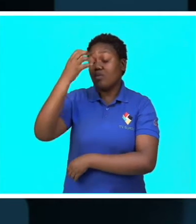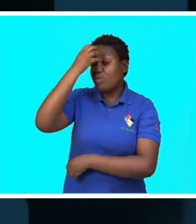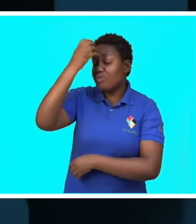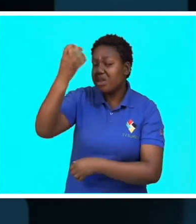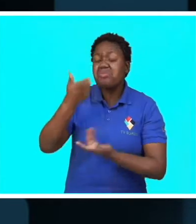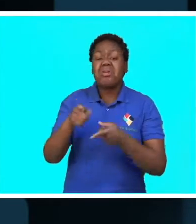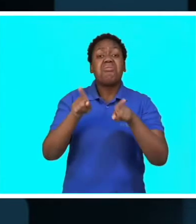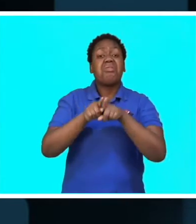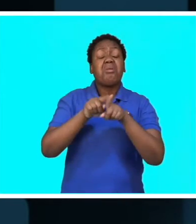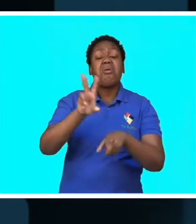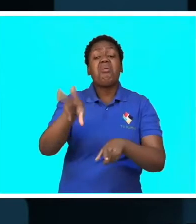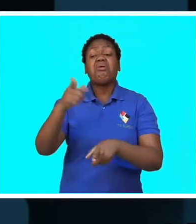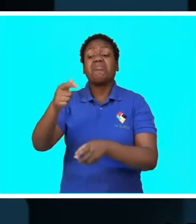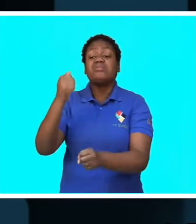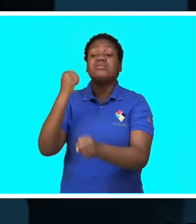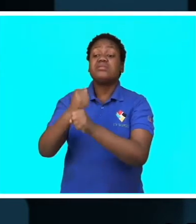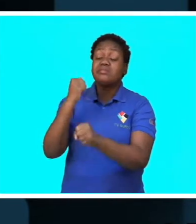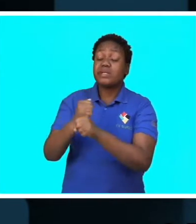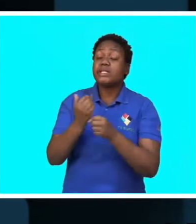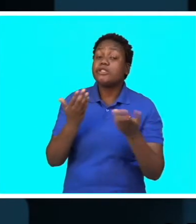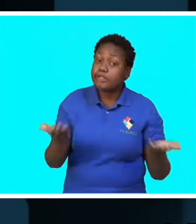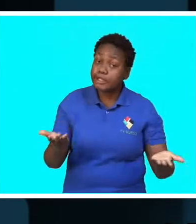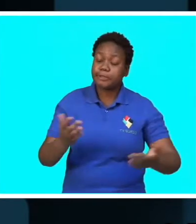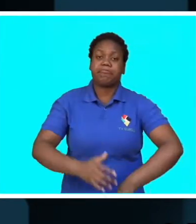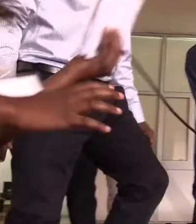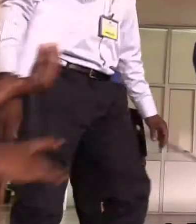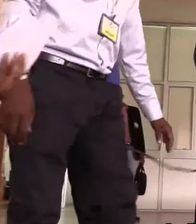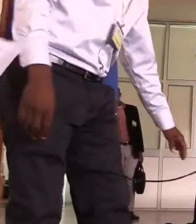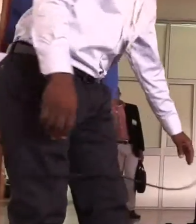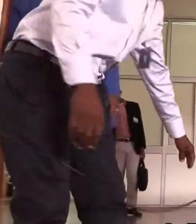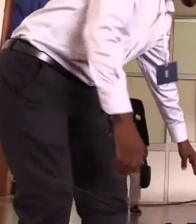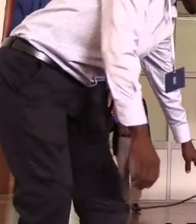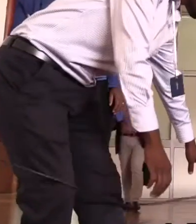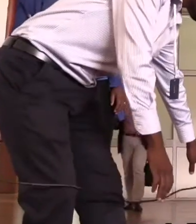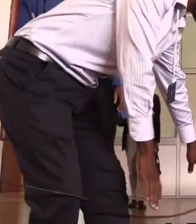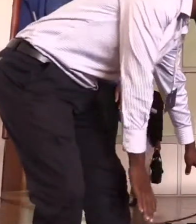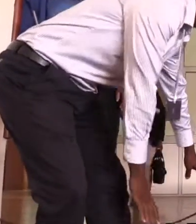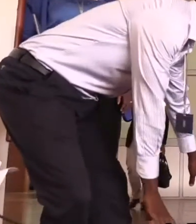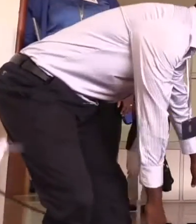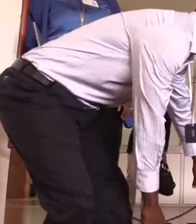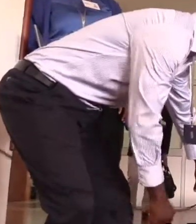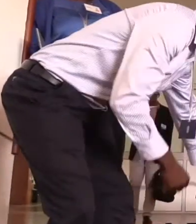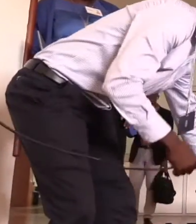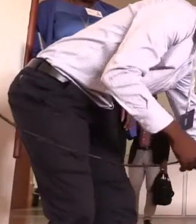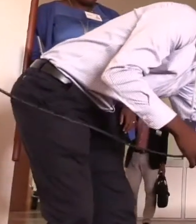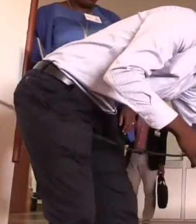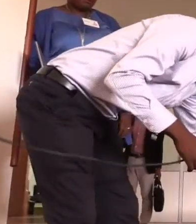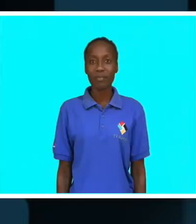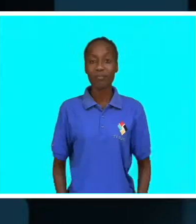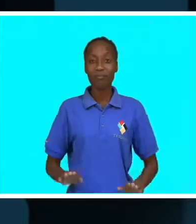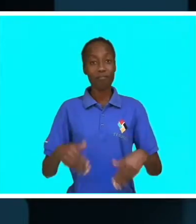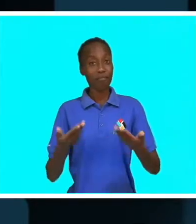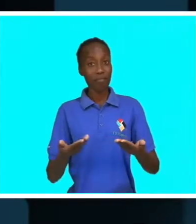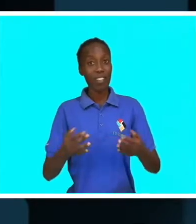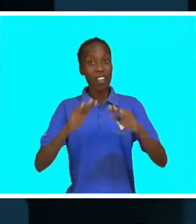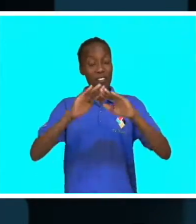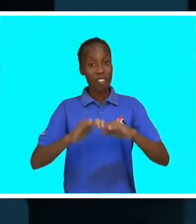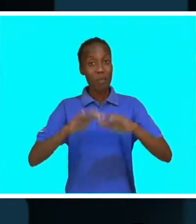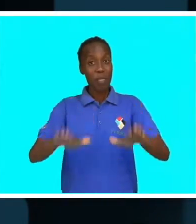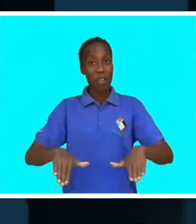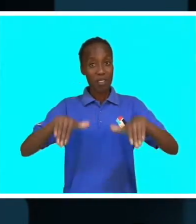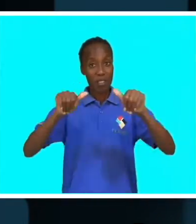de rampas em instituições públicas para facilitar a mobilidade de pessoas com deficiência fisicomotora. Estamos na casa